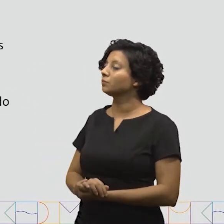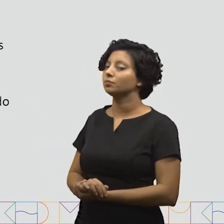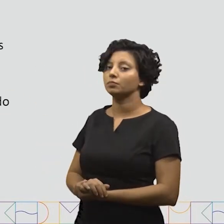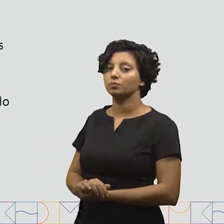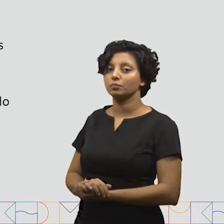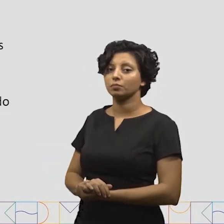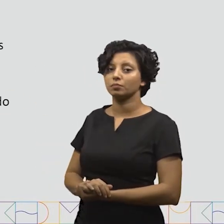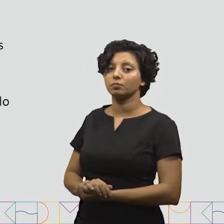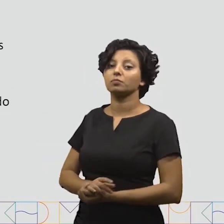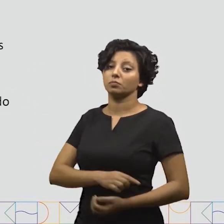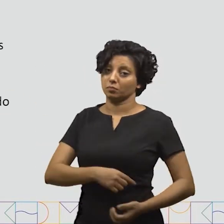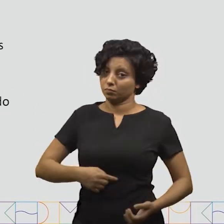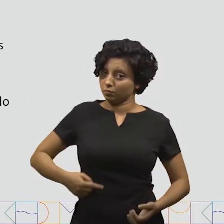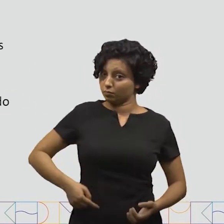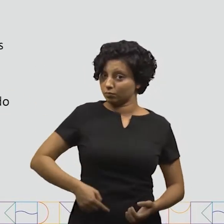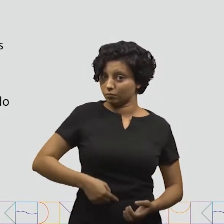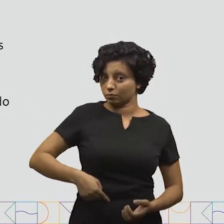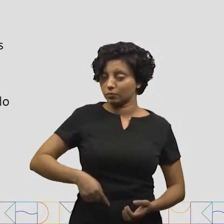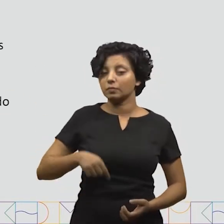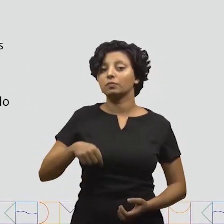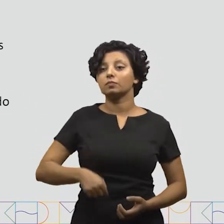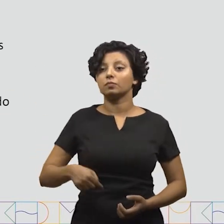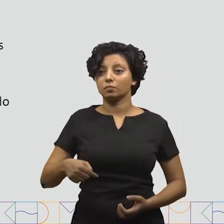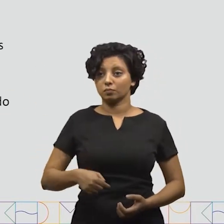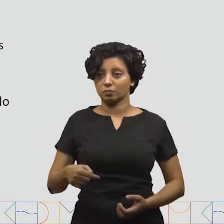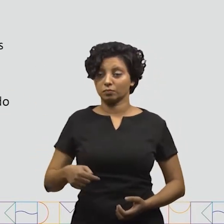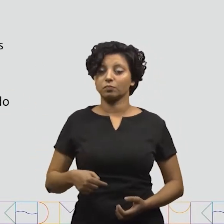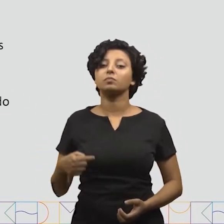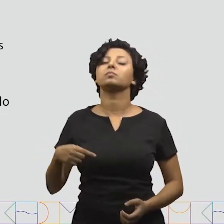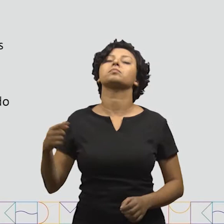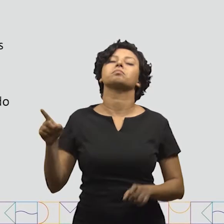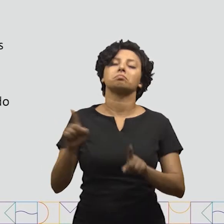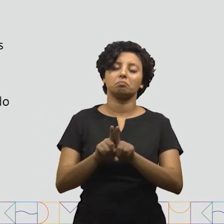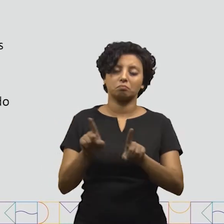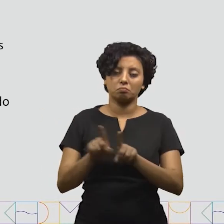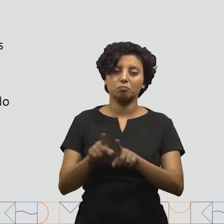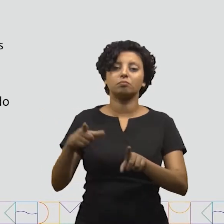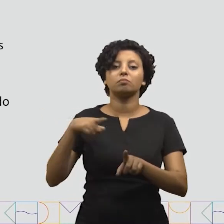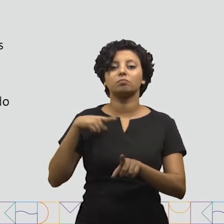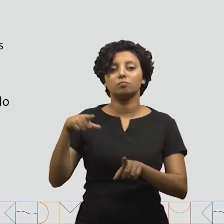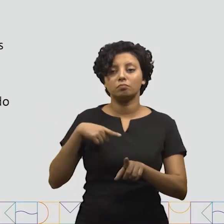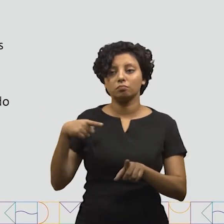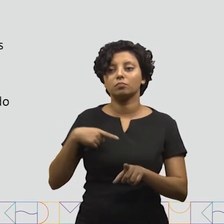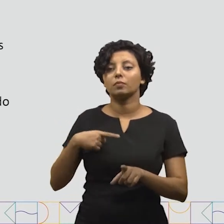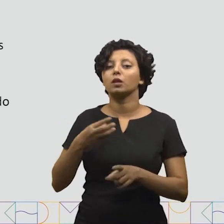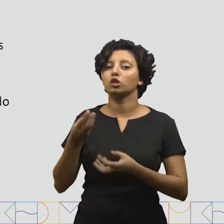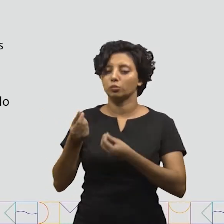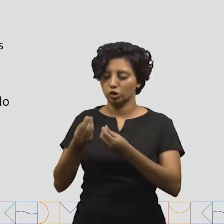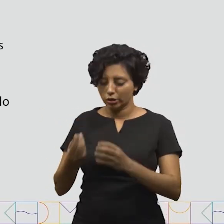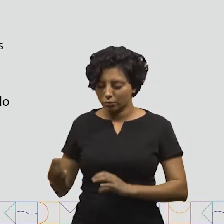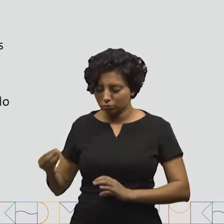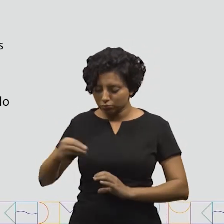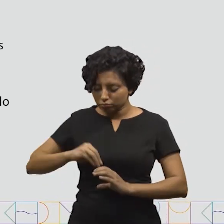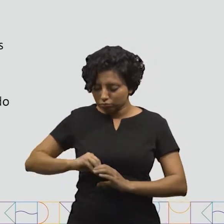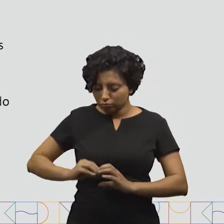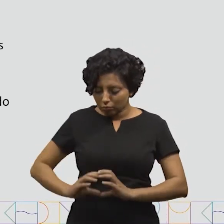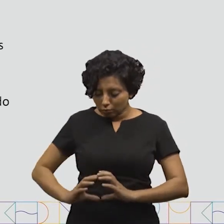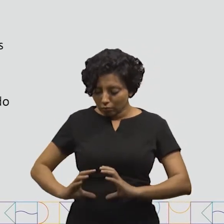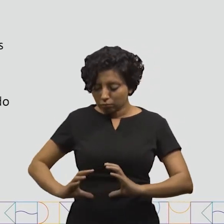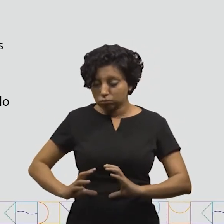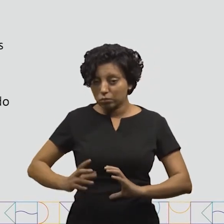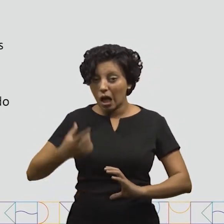intestino delgado. No intestino delgado, também são injetadas substâncias no bolo alimentar, mas